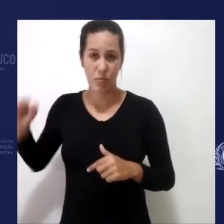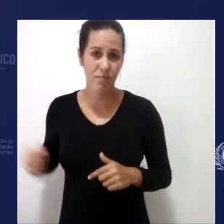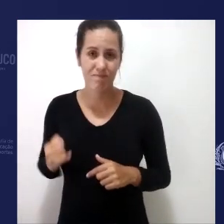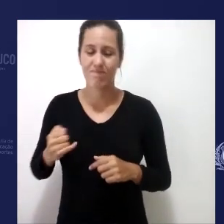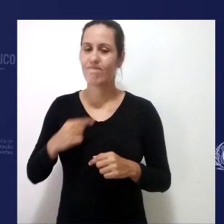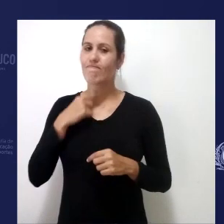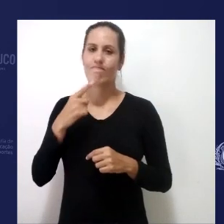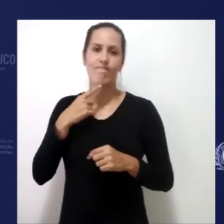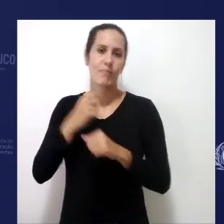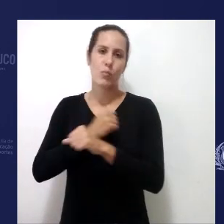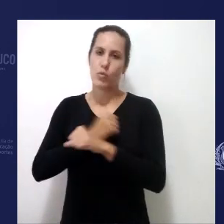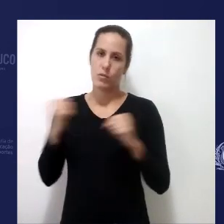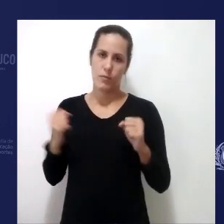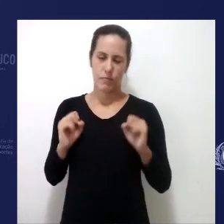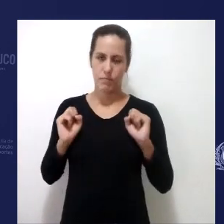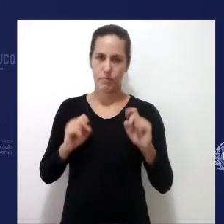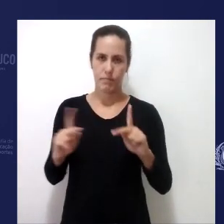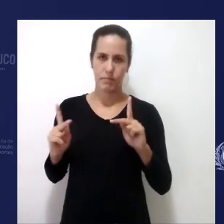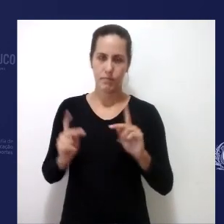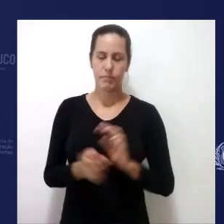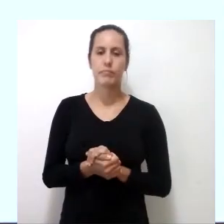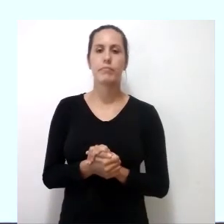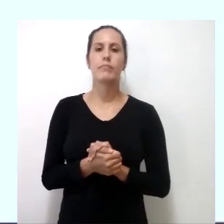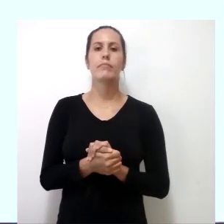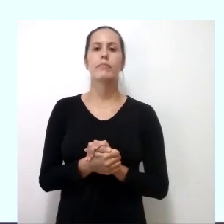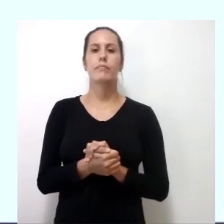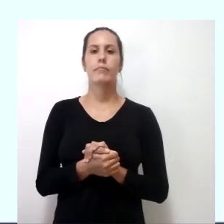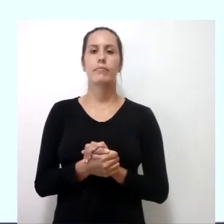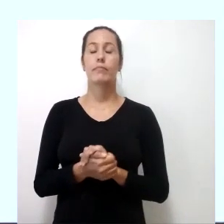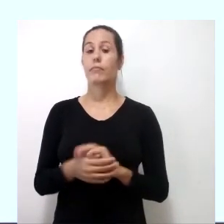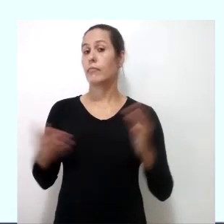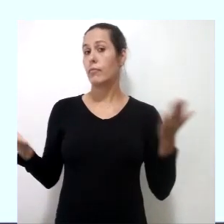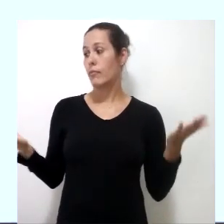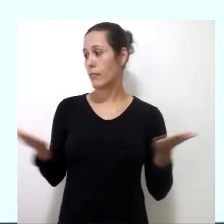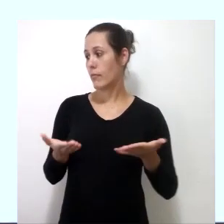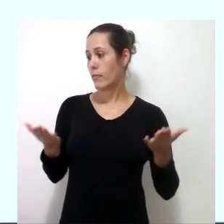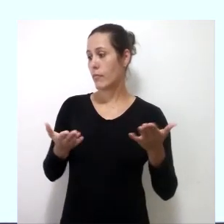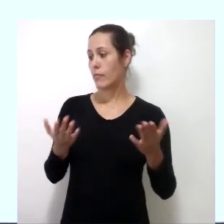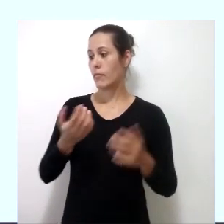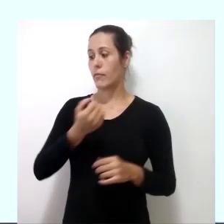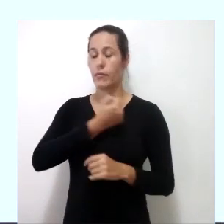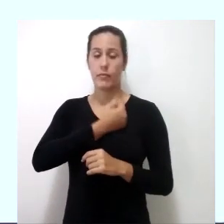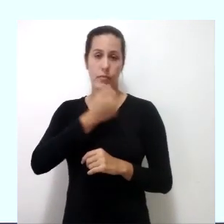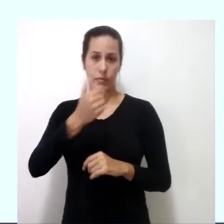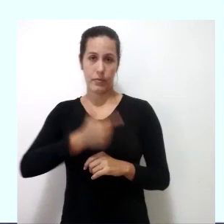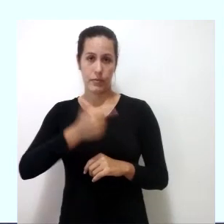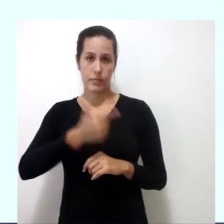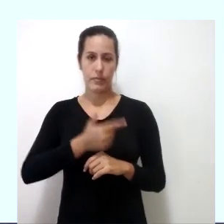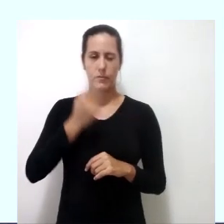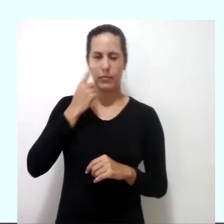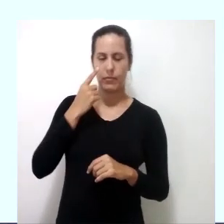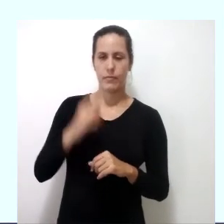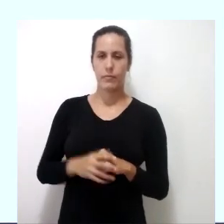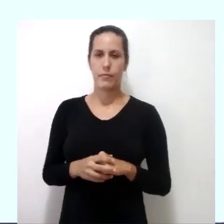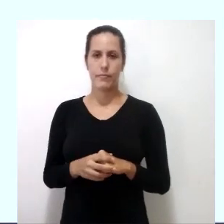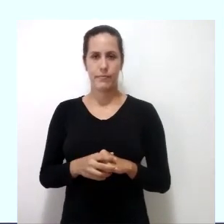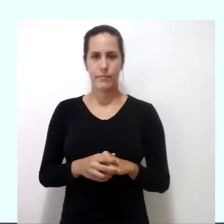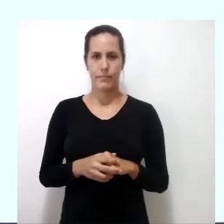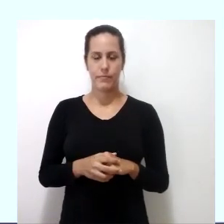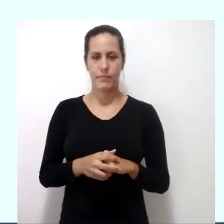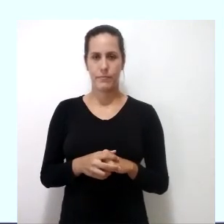nunca é convertido completamente em trabalho. Bom, bora agora para a nossa segunda